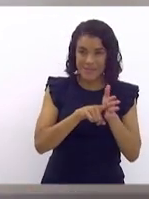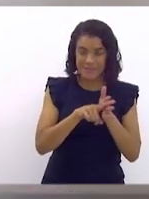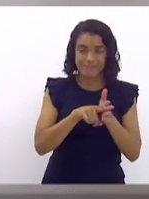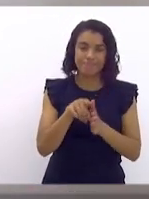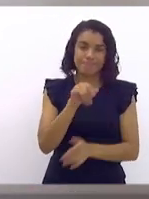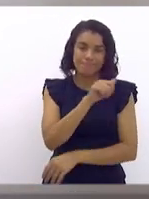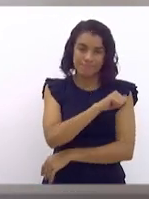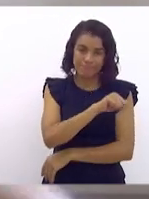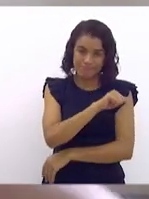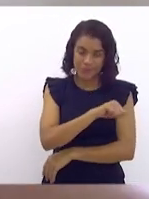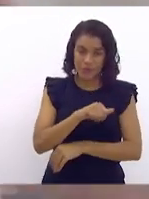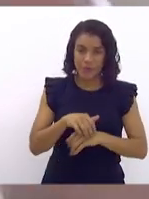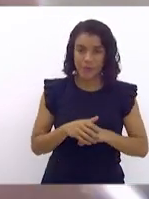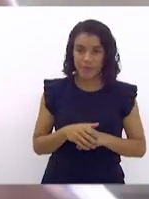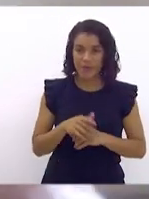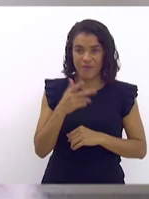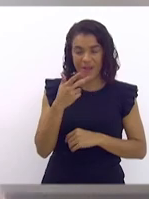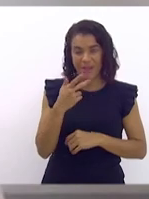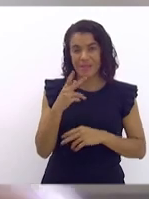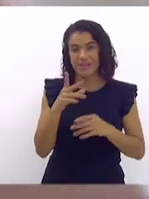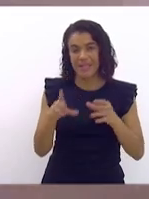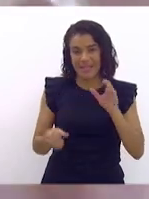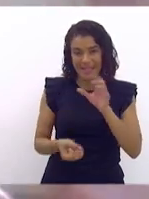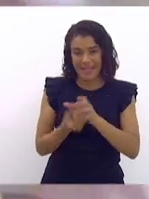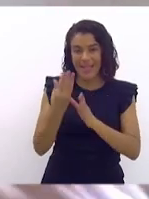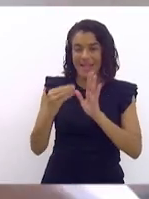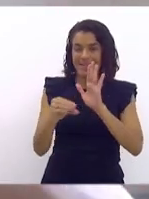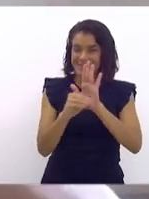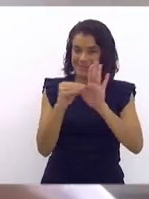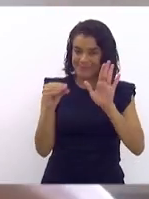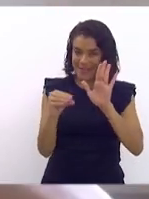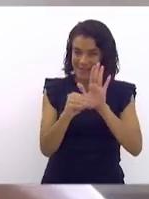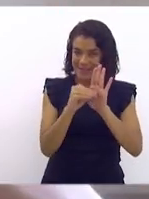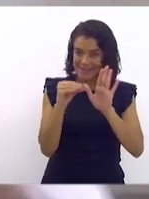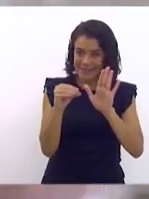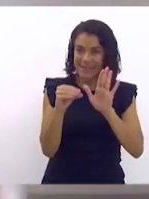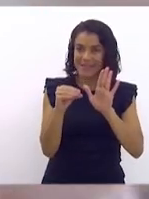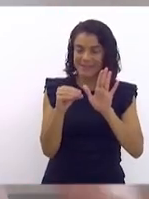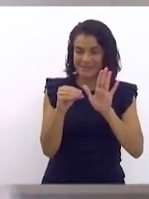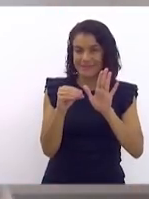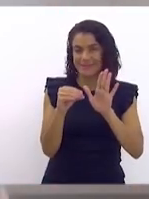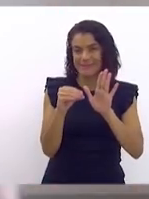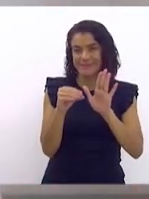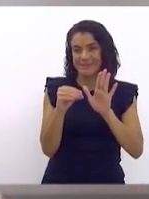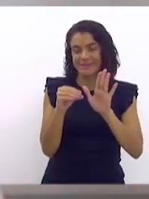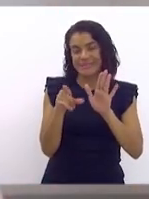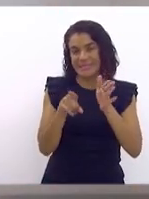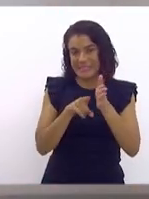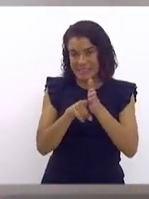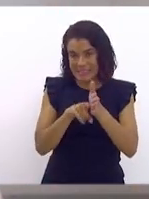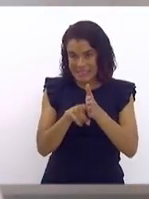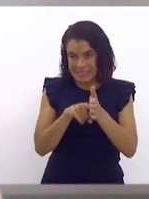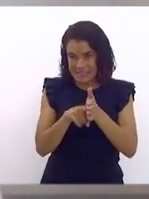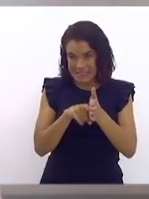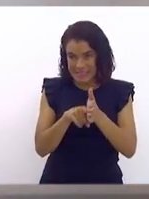Fluminense, né? Então, vocês estavam falando de fazer emendas para esses órgãos, né, de pesquisa, estruturas de pesquisa que o